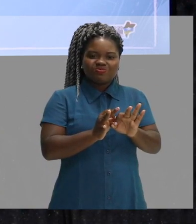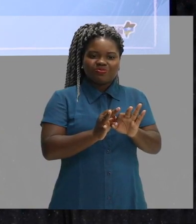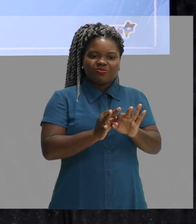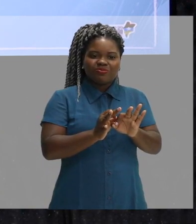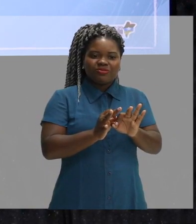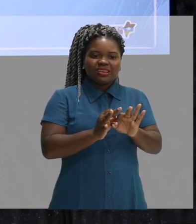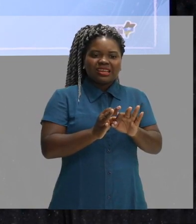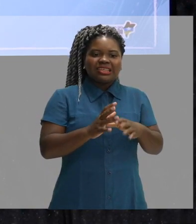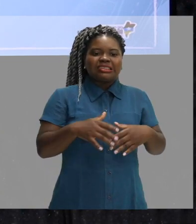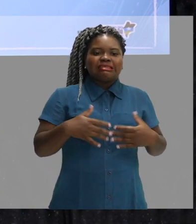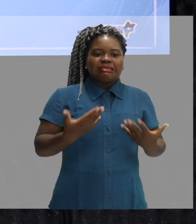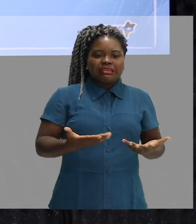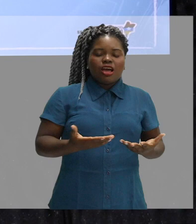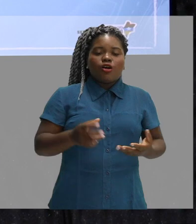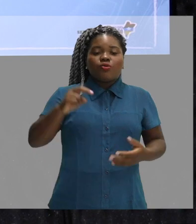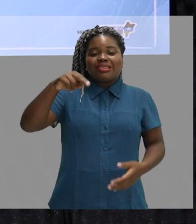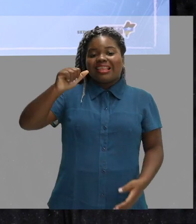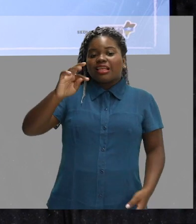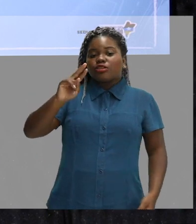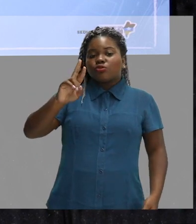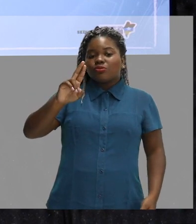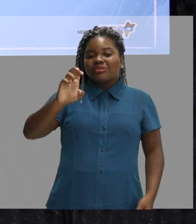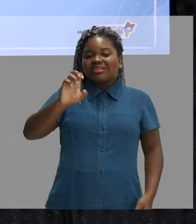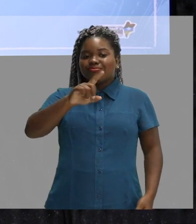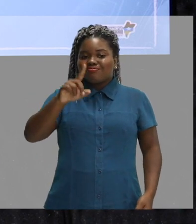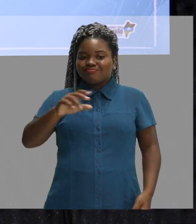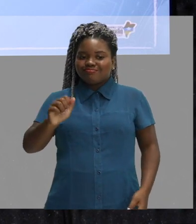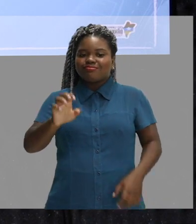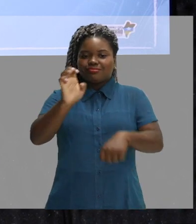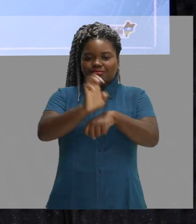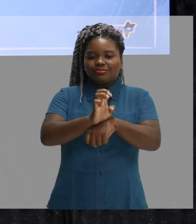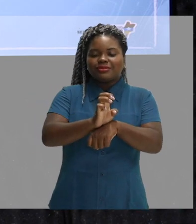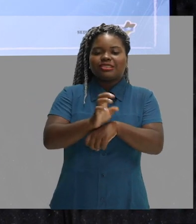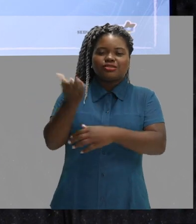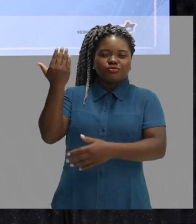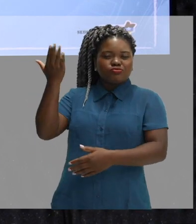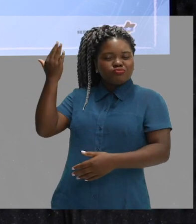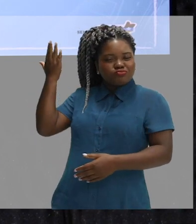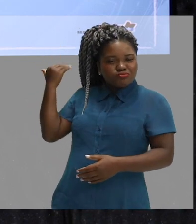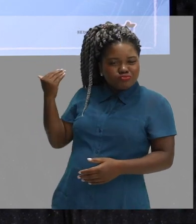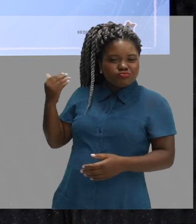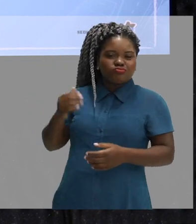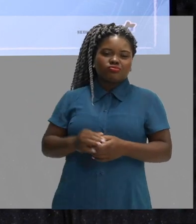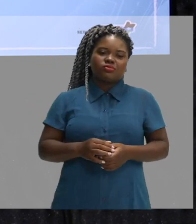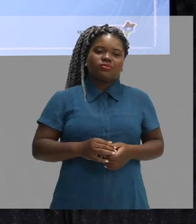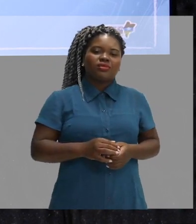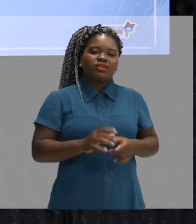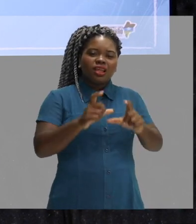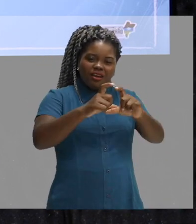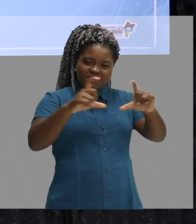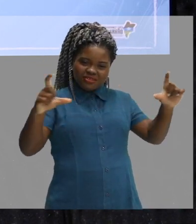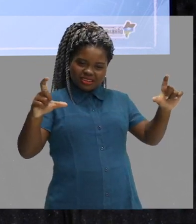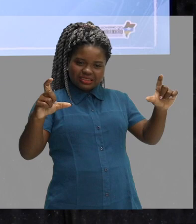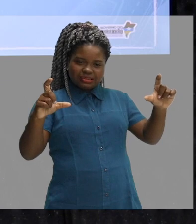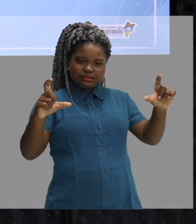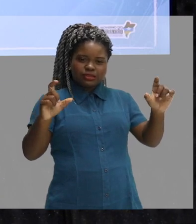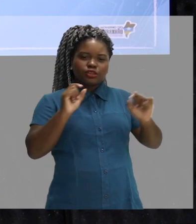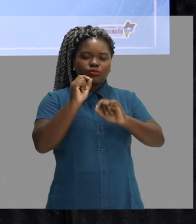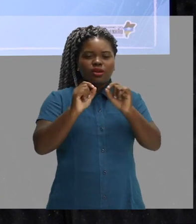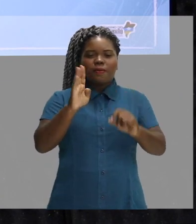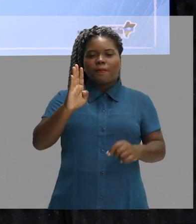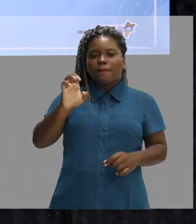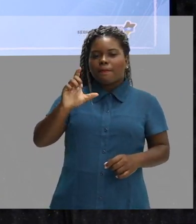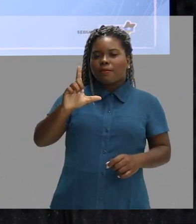da existência do Estado e da sociedade civil, é marcado por essa frase. Bellum omnium contra omnes. Professor, o